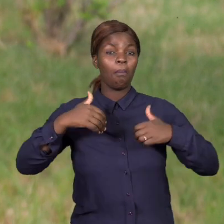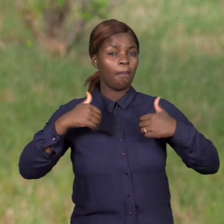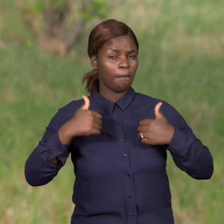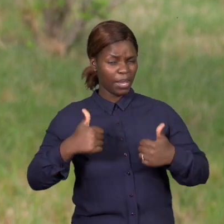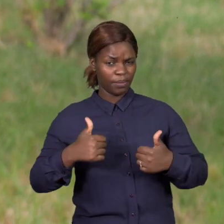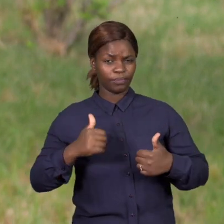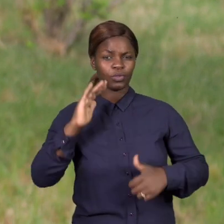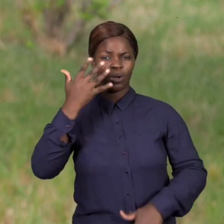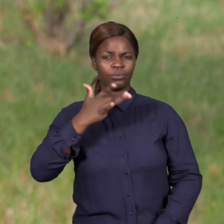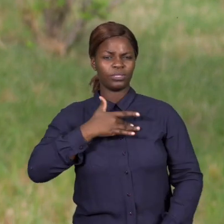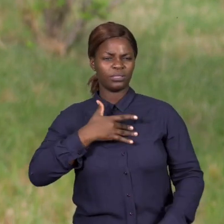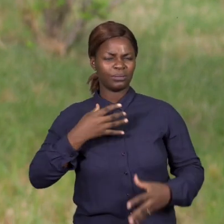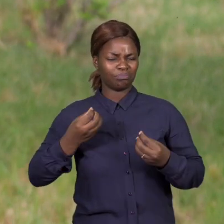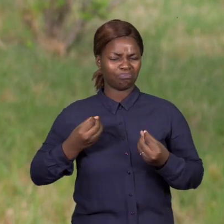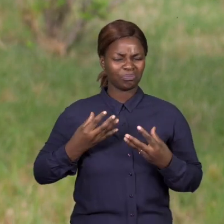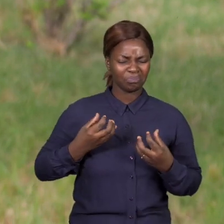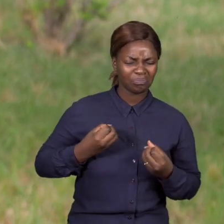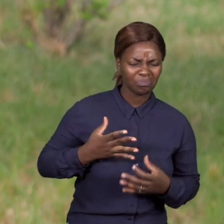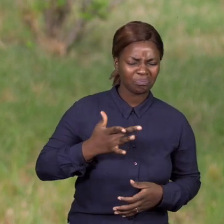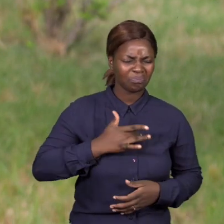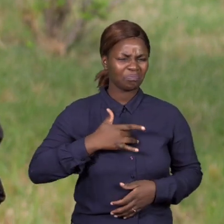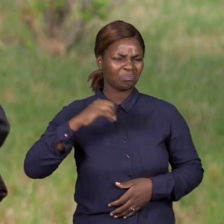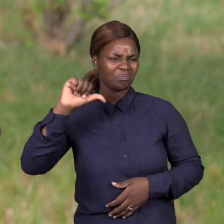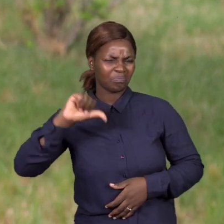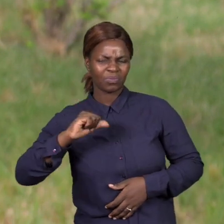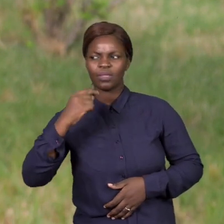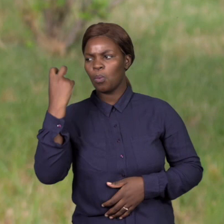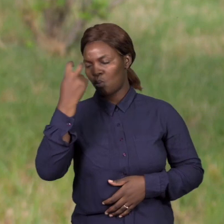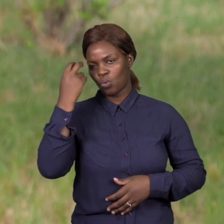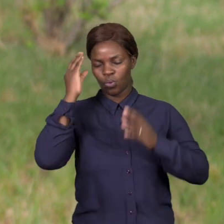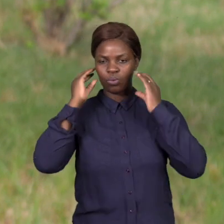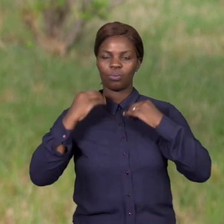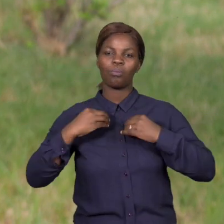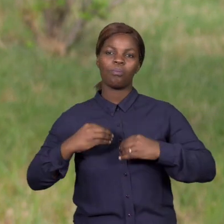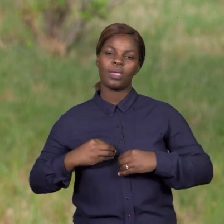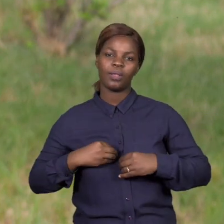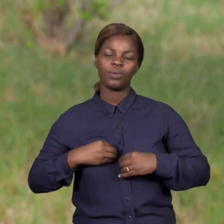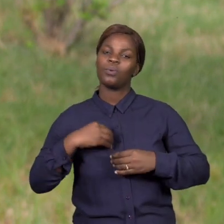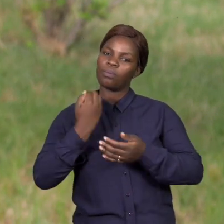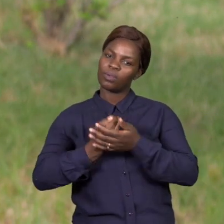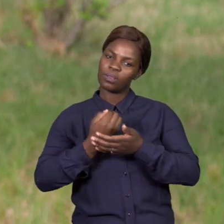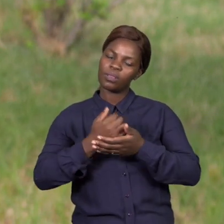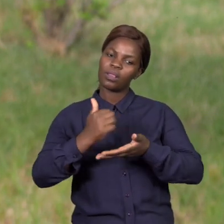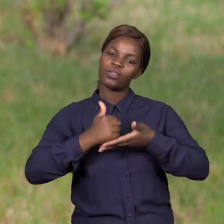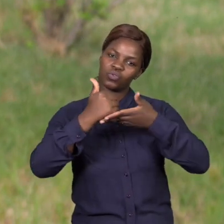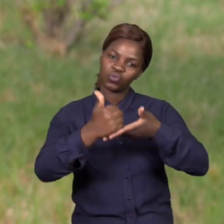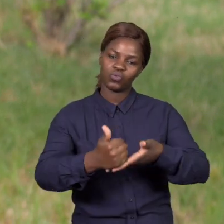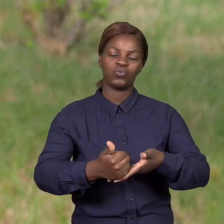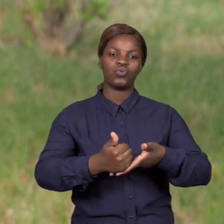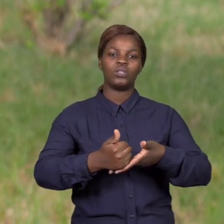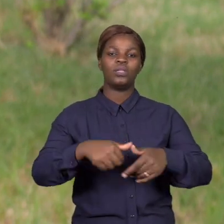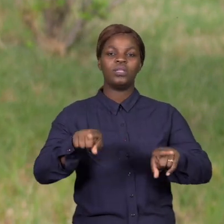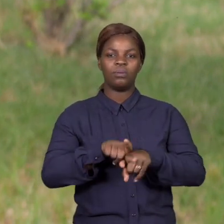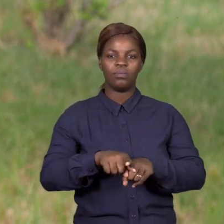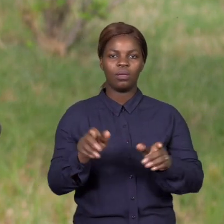boca de maneira correta. Caso sinta alguma dor, algum desconforto, procure um médico para obter